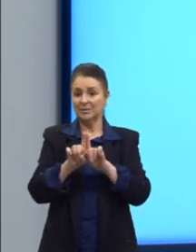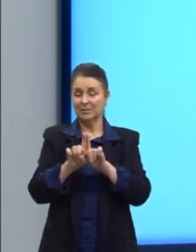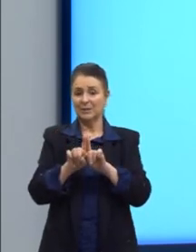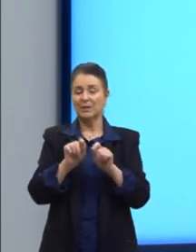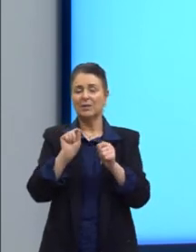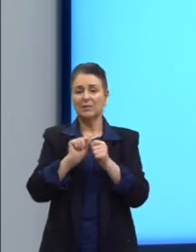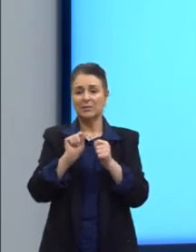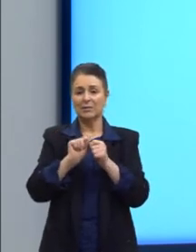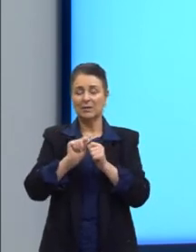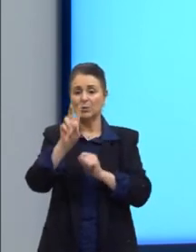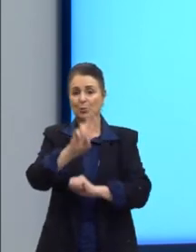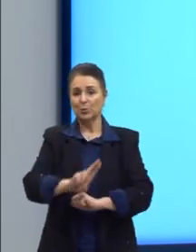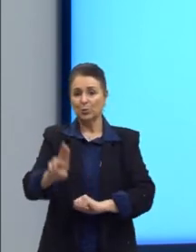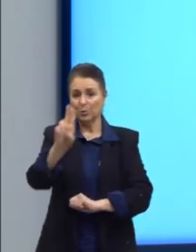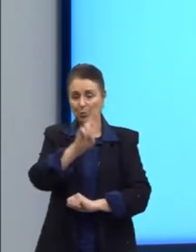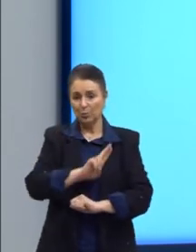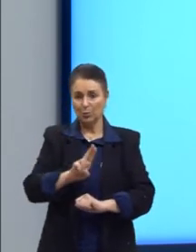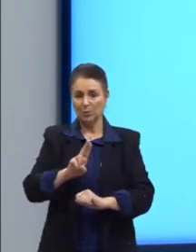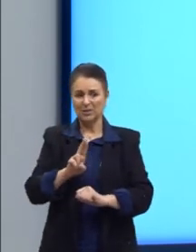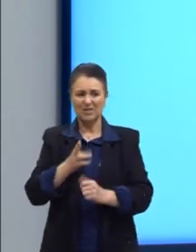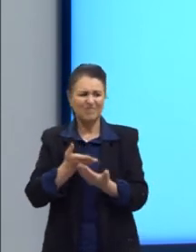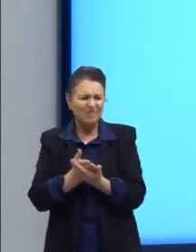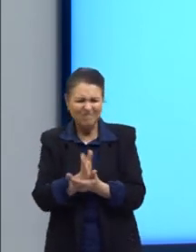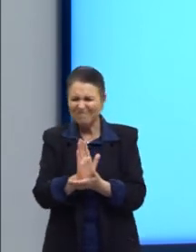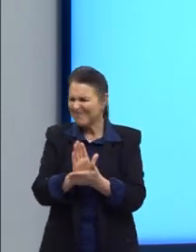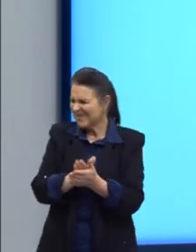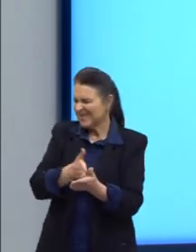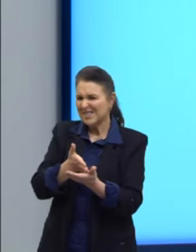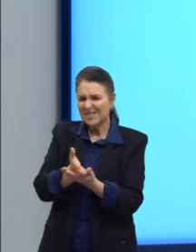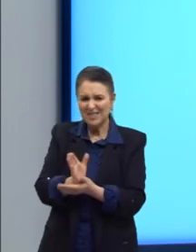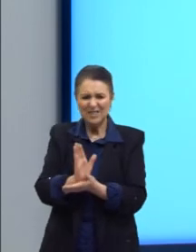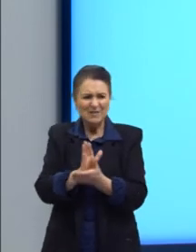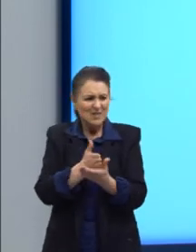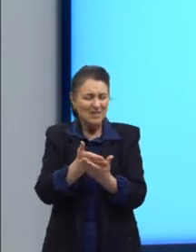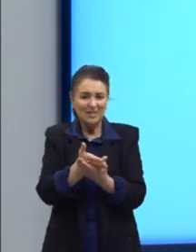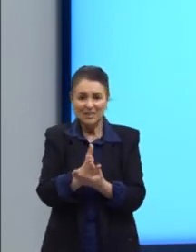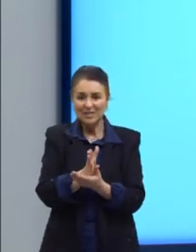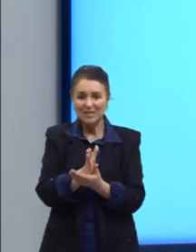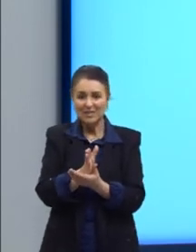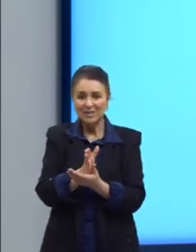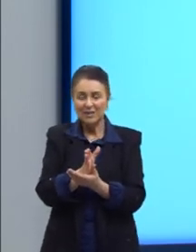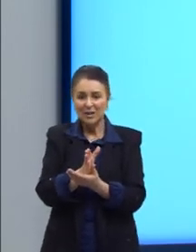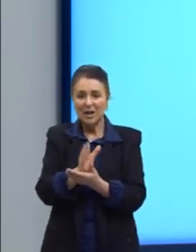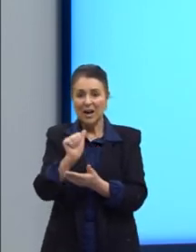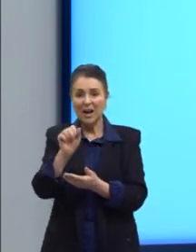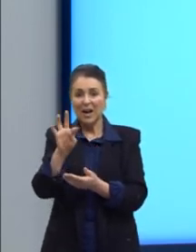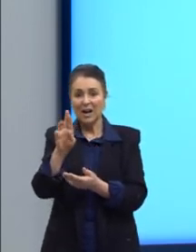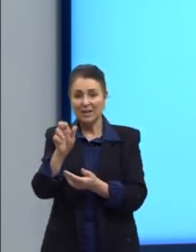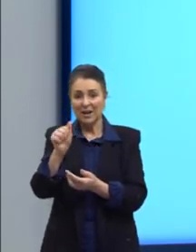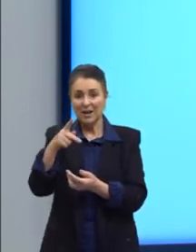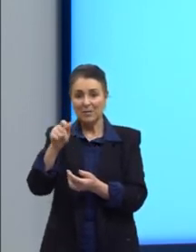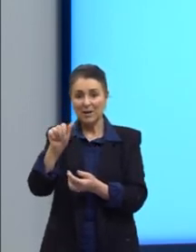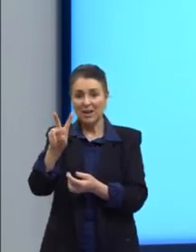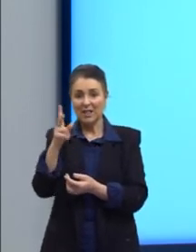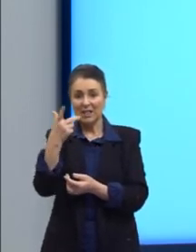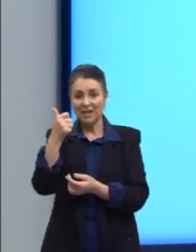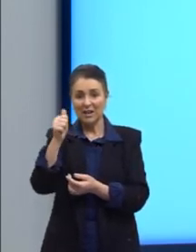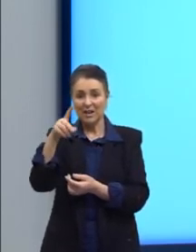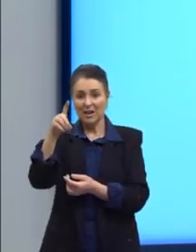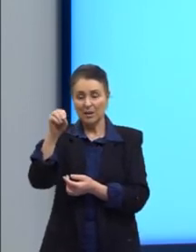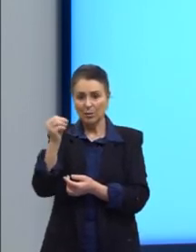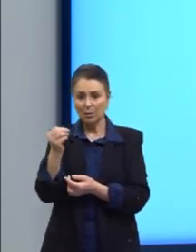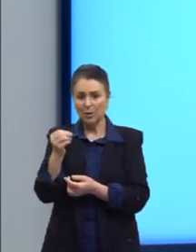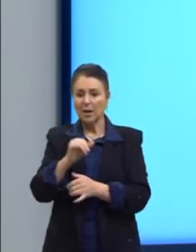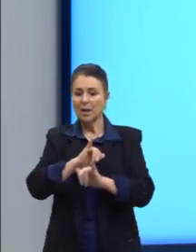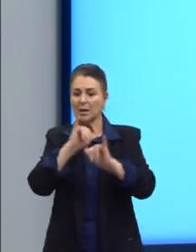quando a gente está fazendo uso desse atrapalhando atrapalhando ali um locutor Ele não disse que essa ideia